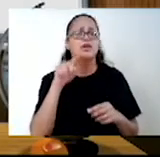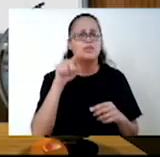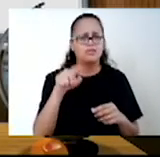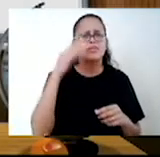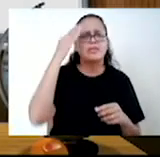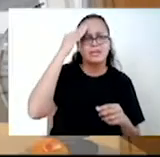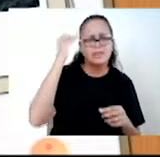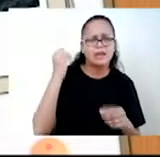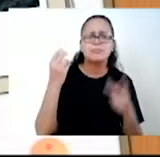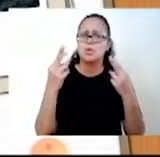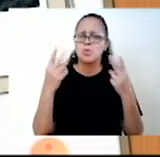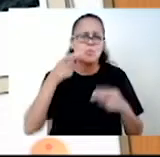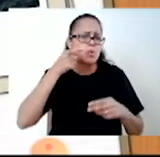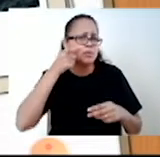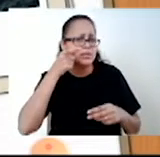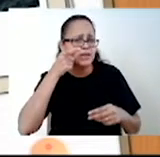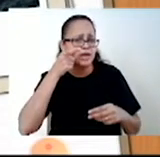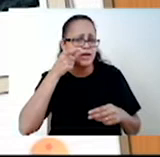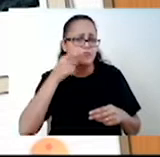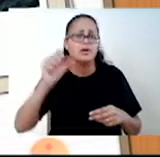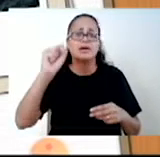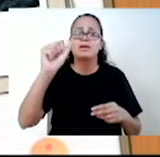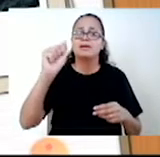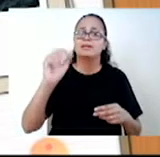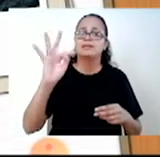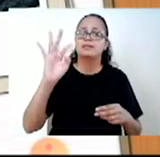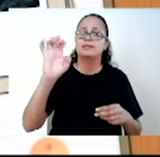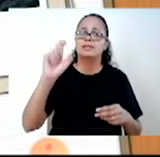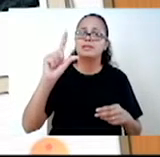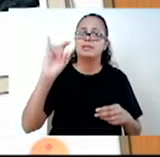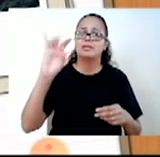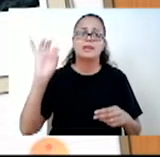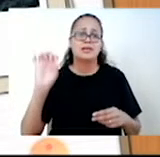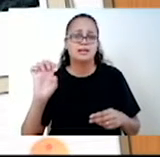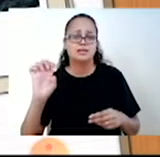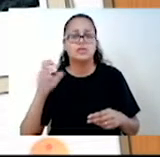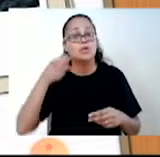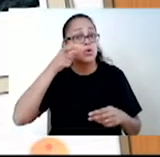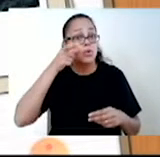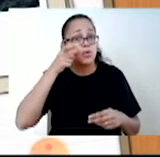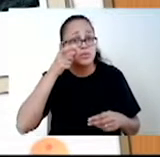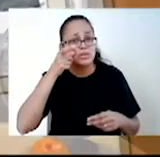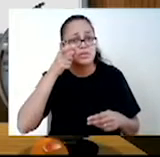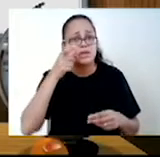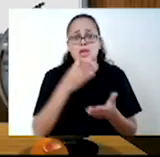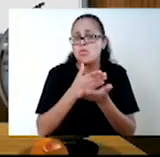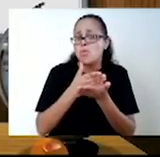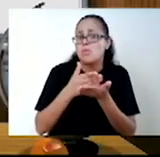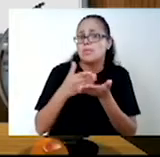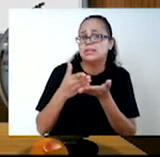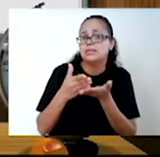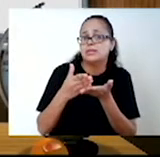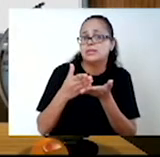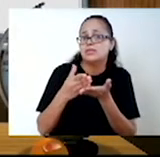é observado? São os satélites meteorológicos que monitoram a Terra e que conseguem observar uma tempestade desde o comecinho.